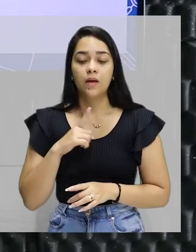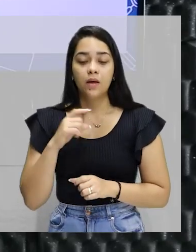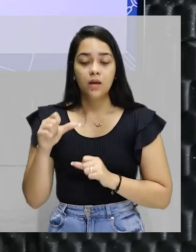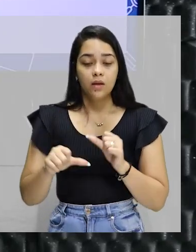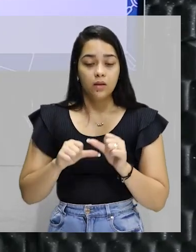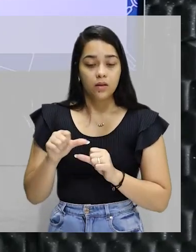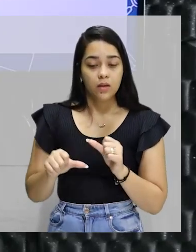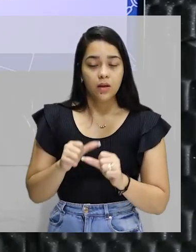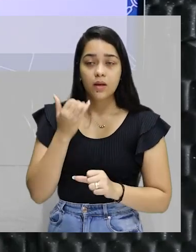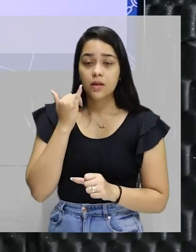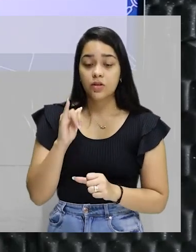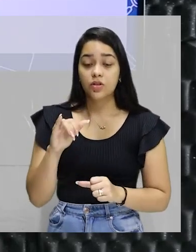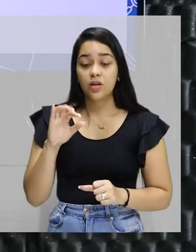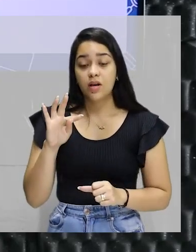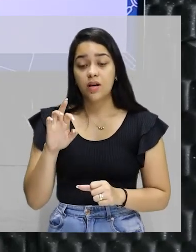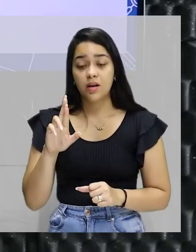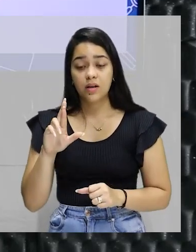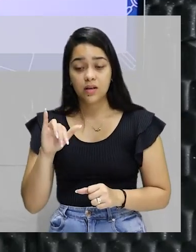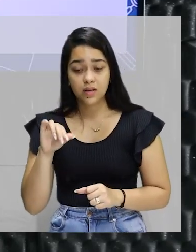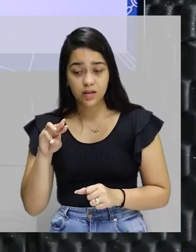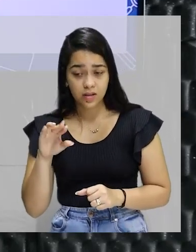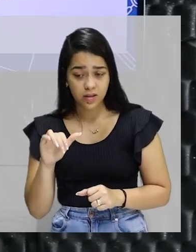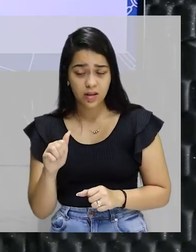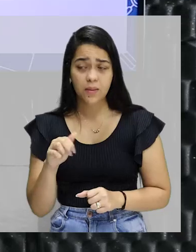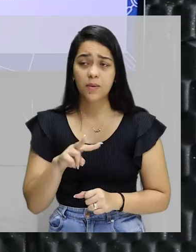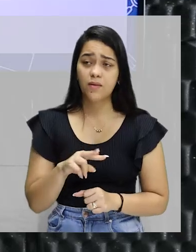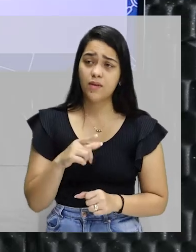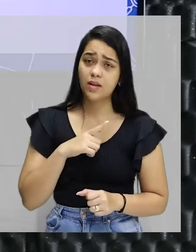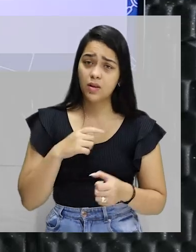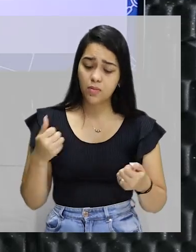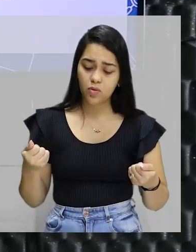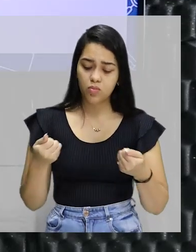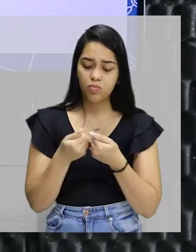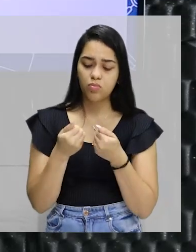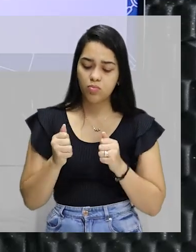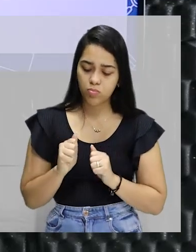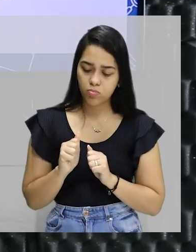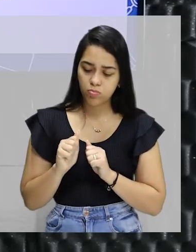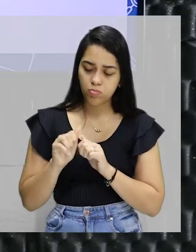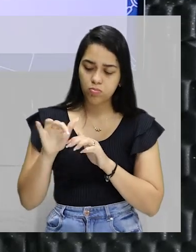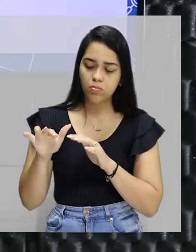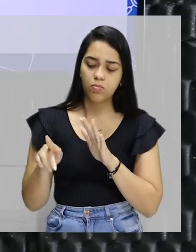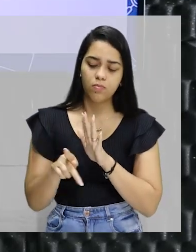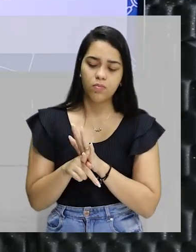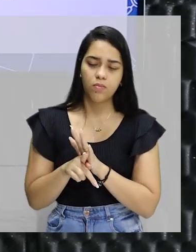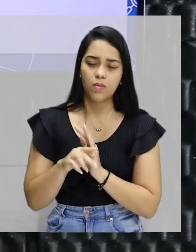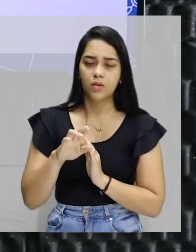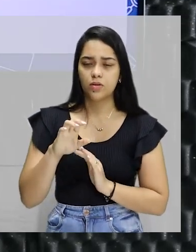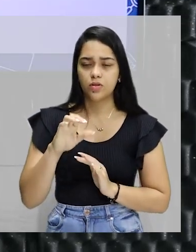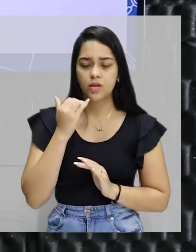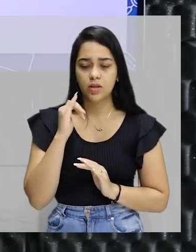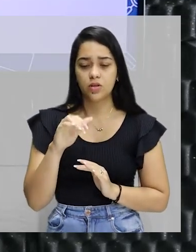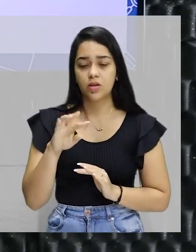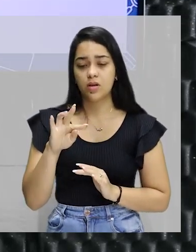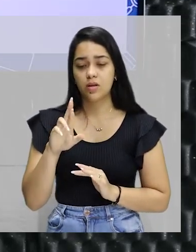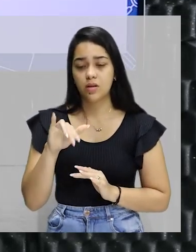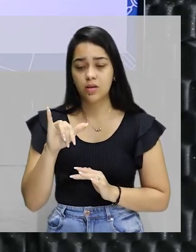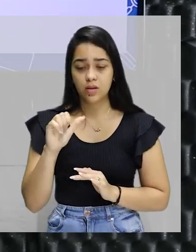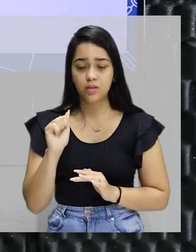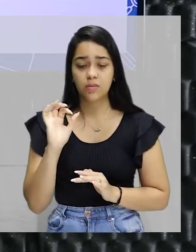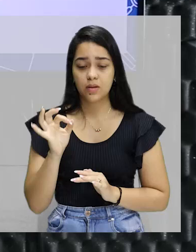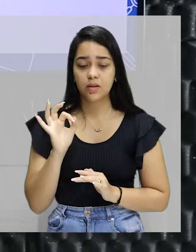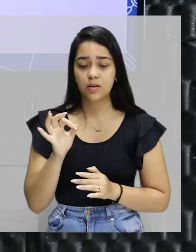em energia térmica, ok? Vai acontecer uma colisão e vou ter a conversão em energia térmica. Então,